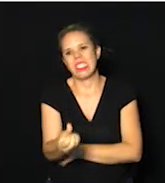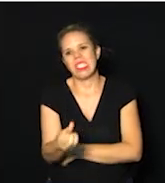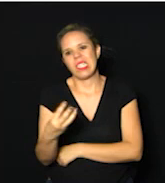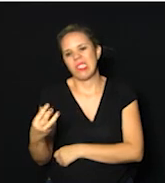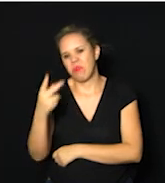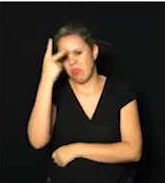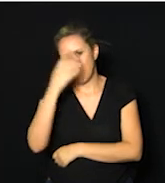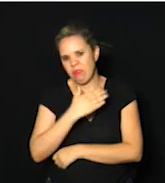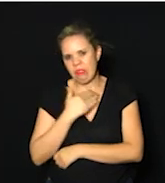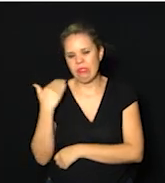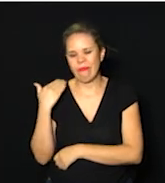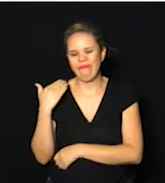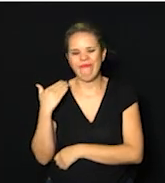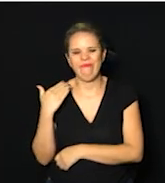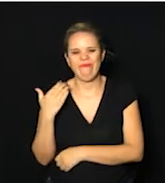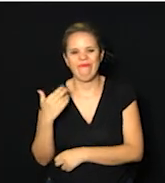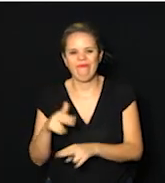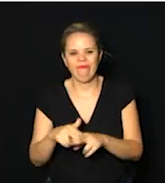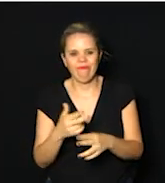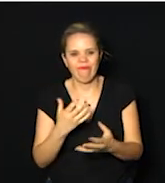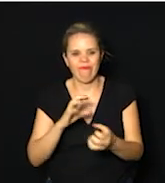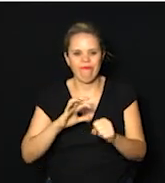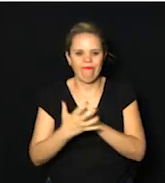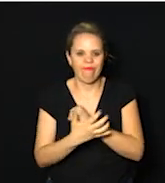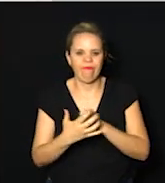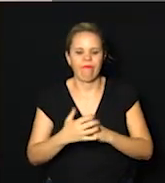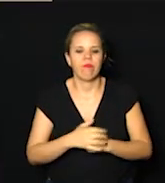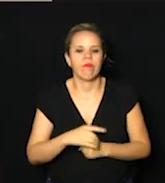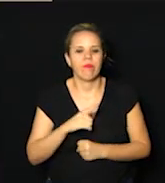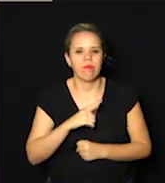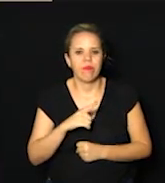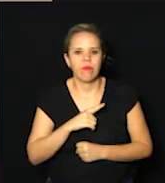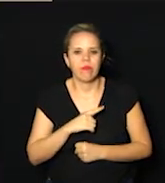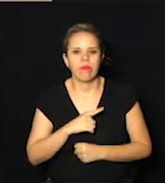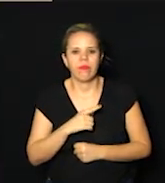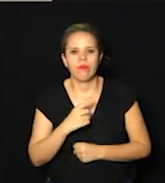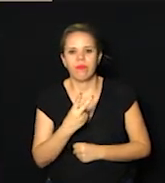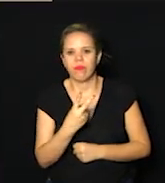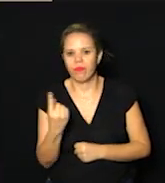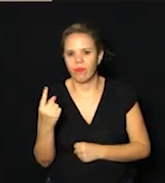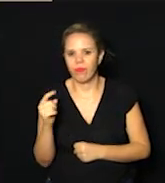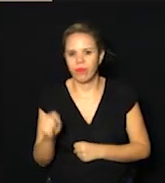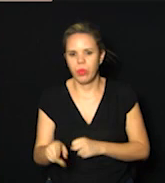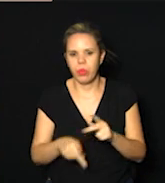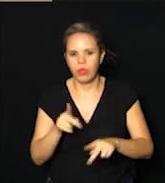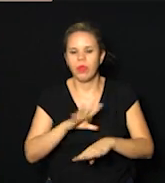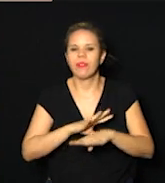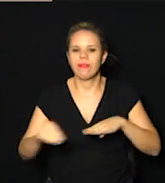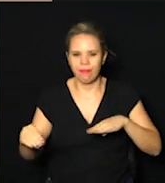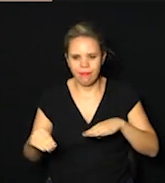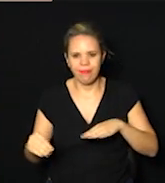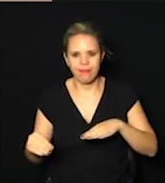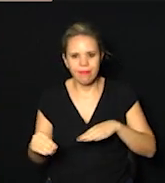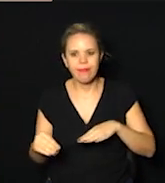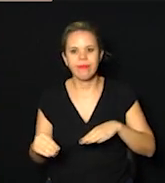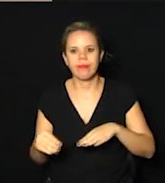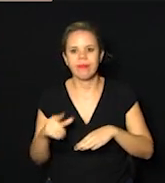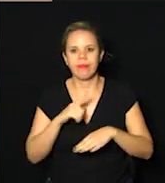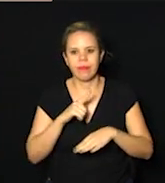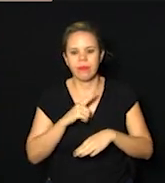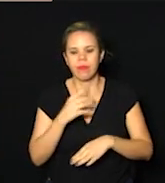863 mortes ocasionadas pela Covid-19. Temos ainda mais de 21 mil pessoas recuperadas e nós